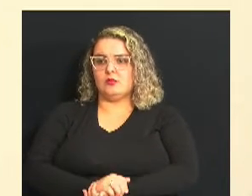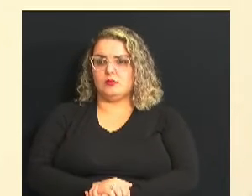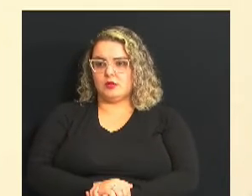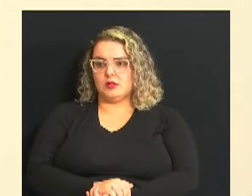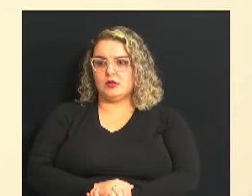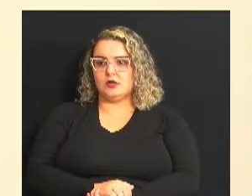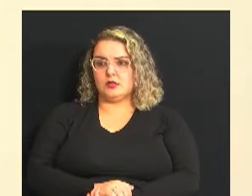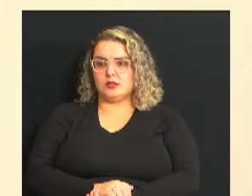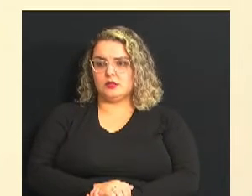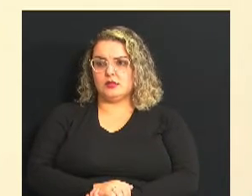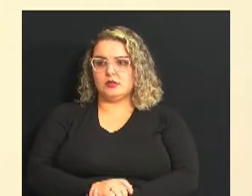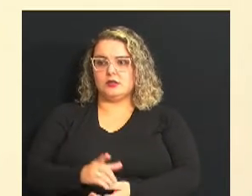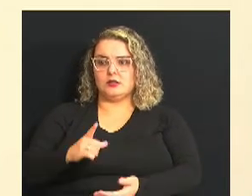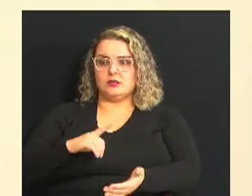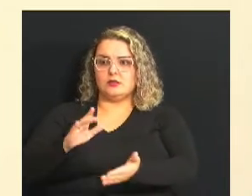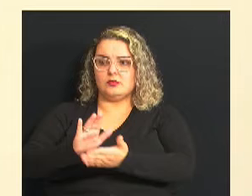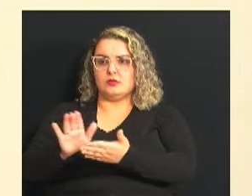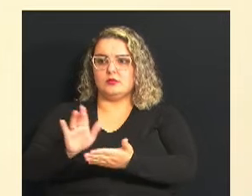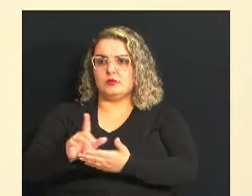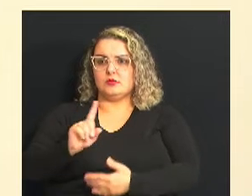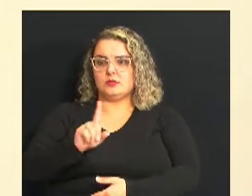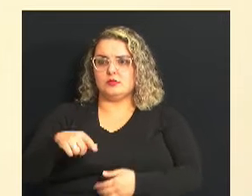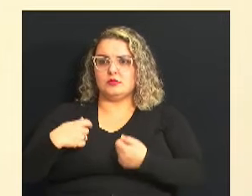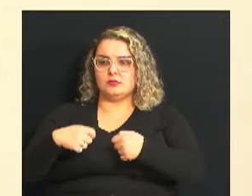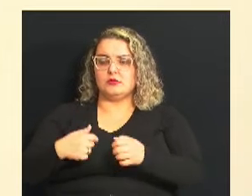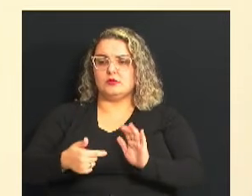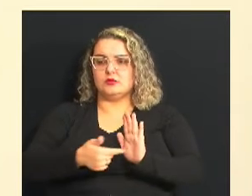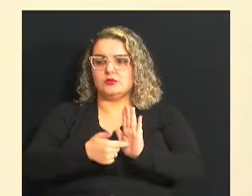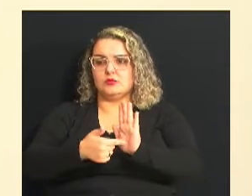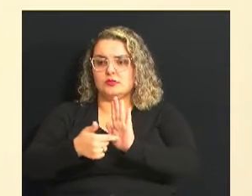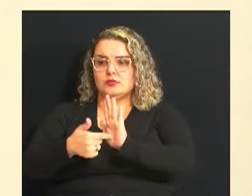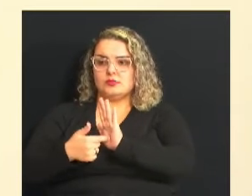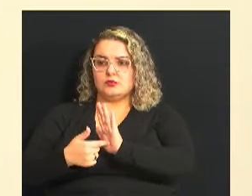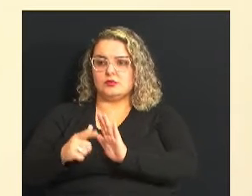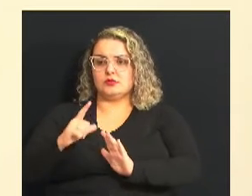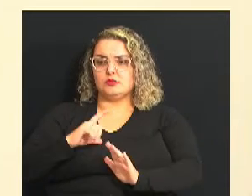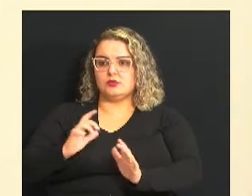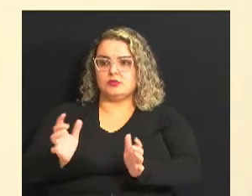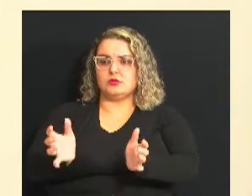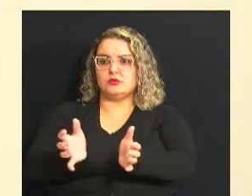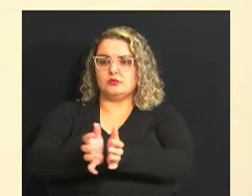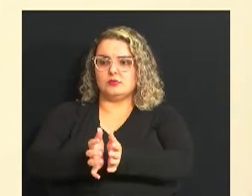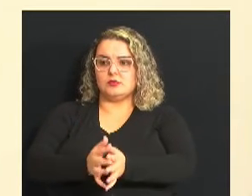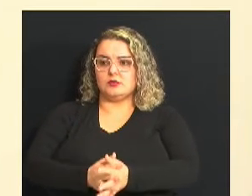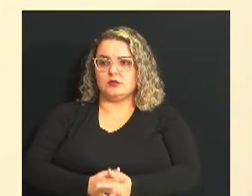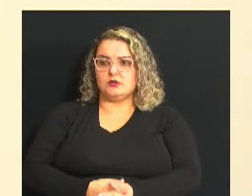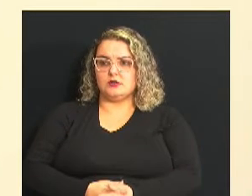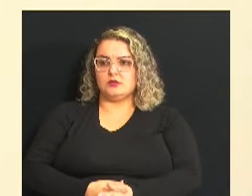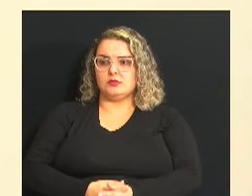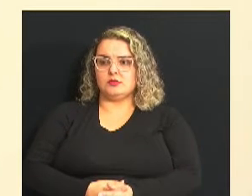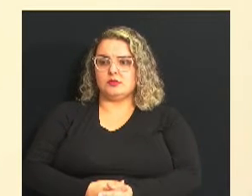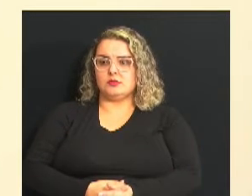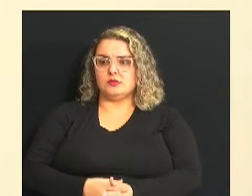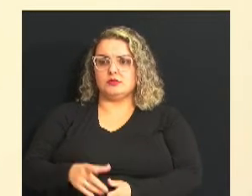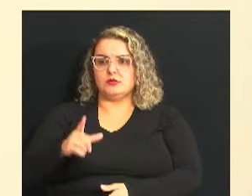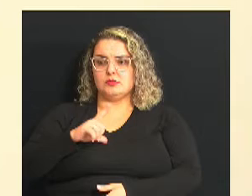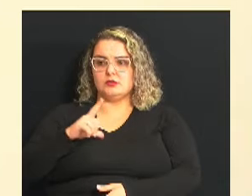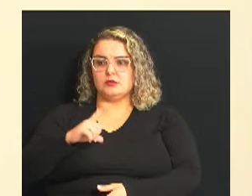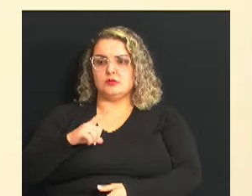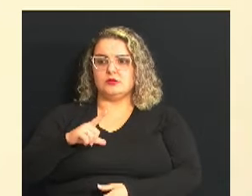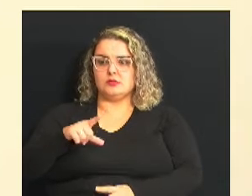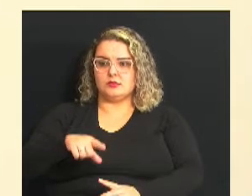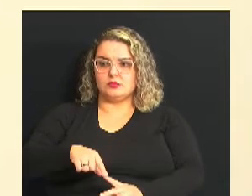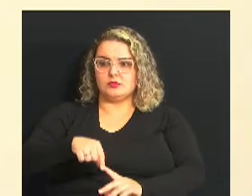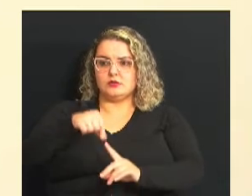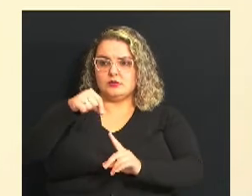teríamos um gasto que não é necessário, né? Isso mostra como se tem uma equipe que tem a opção de trabalhar em